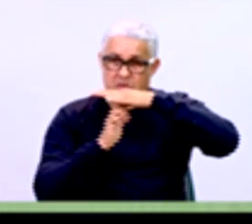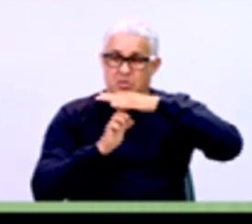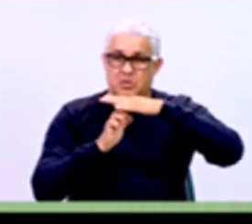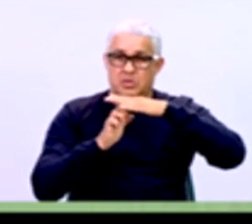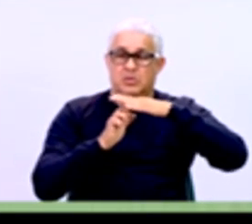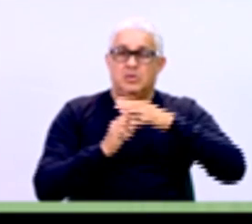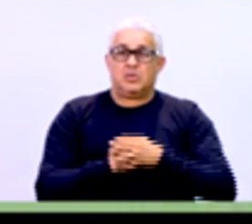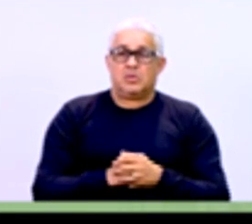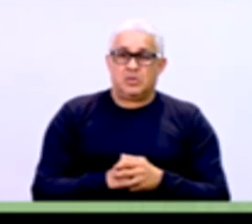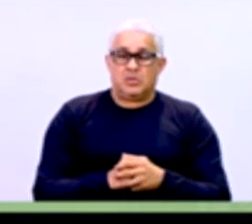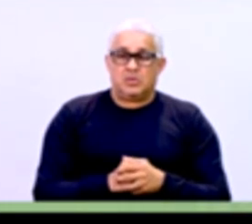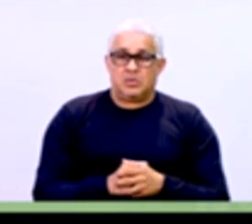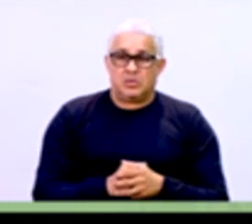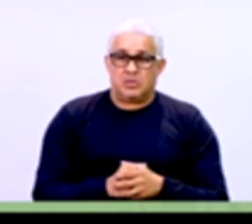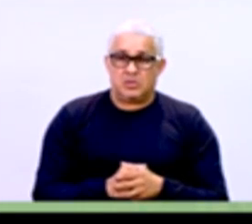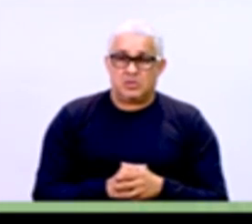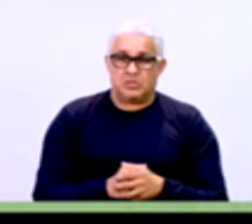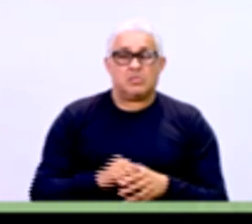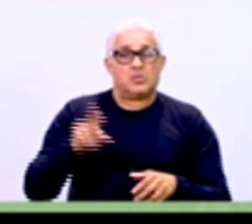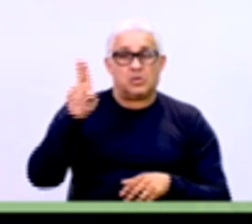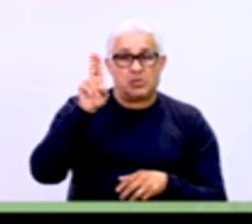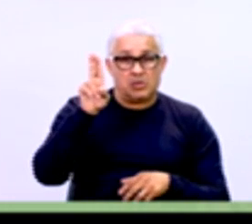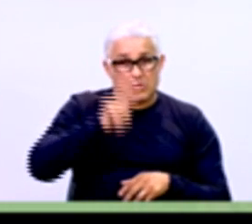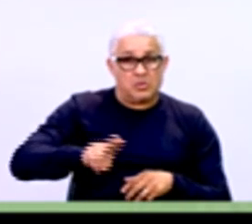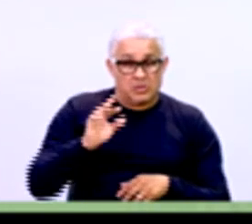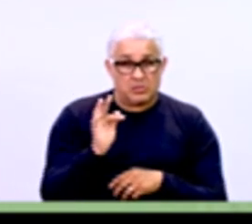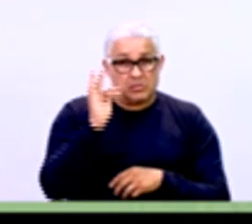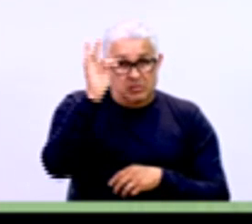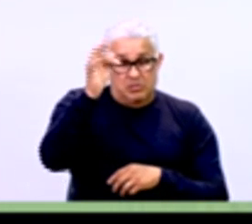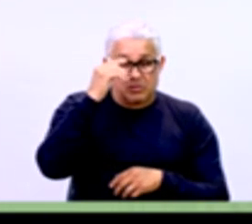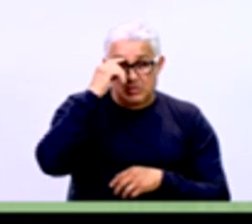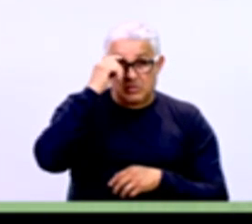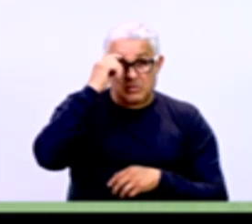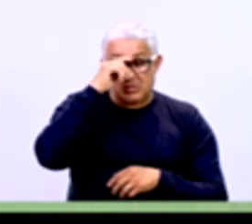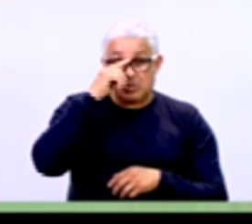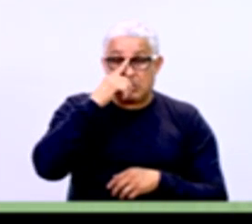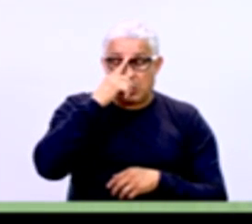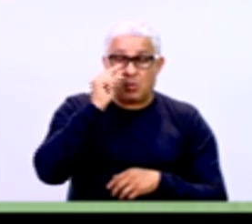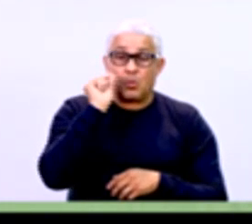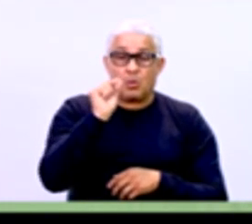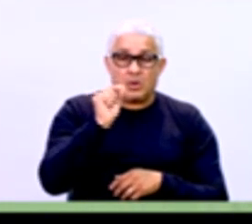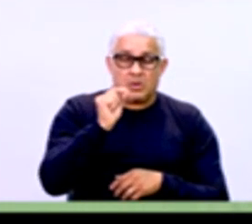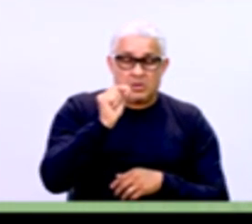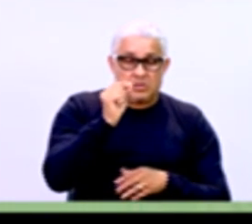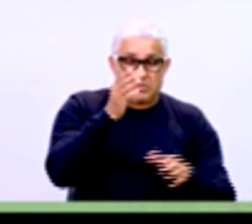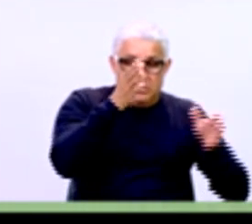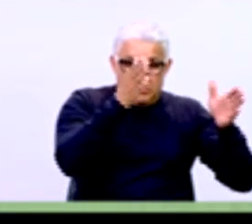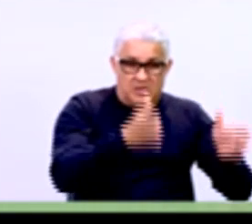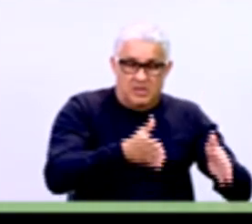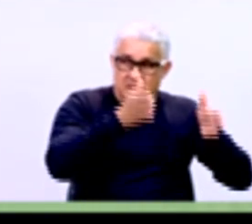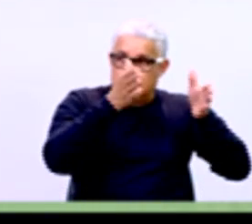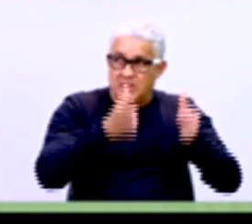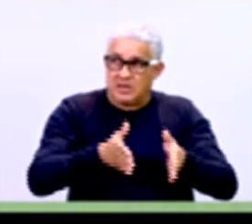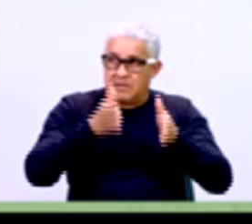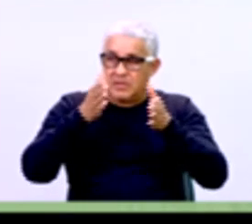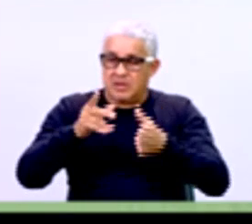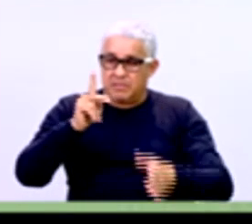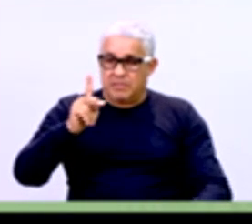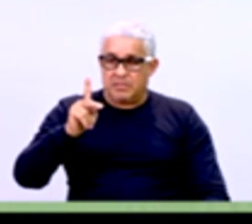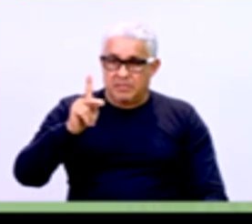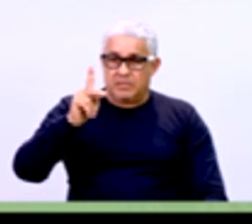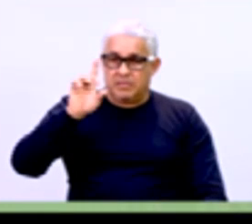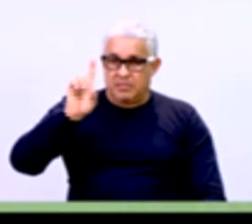que uma corporação vai utilizar, né, com base num ciclo. Esse ciclo é chamado